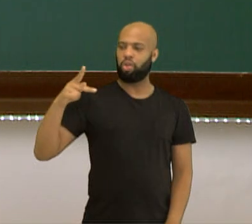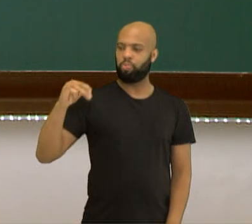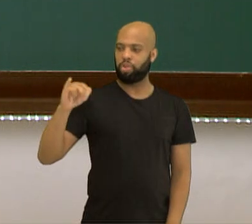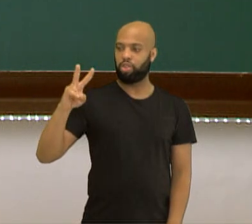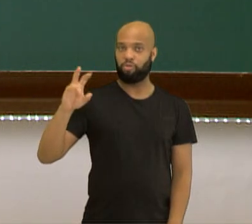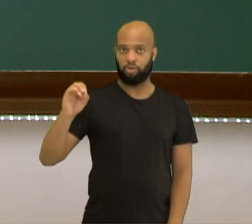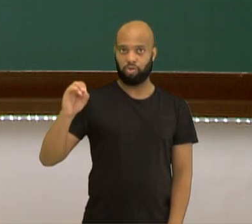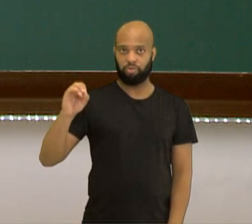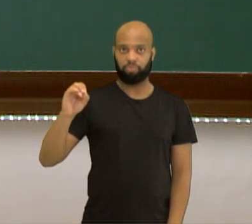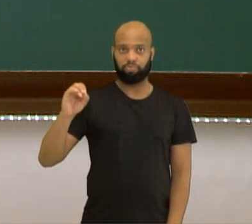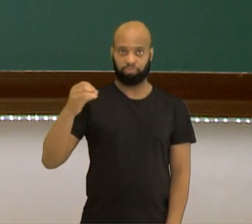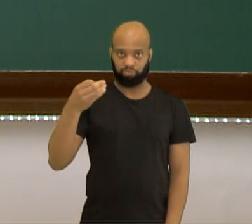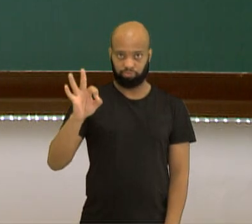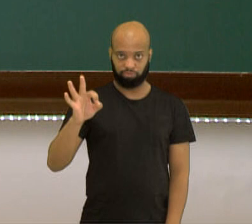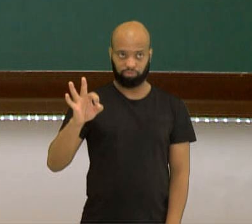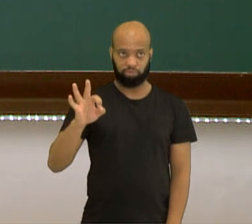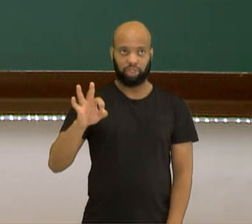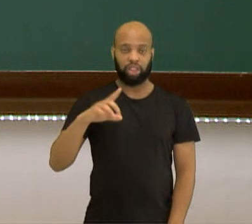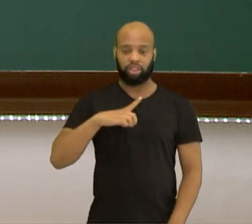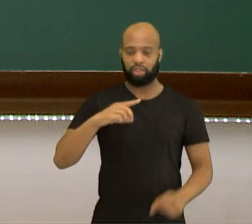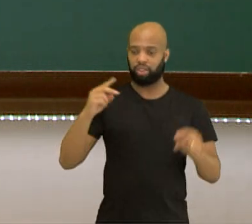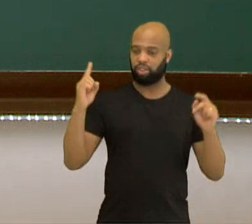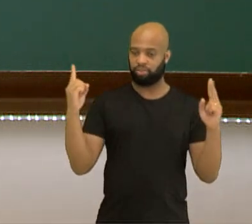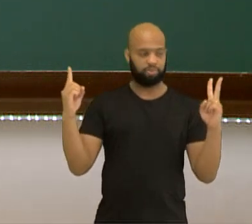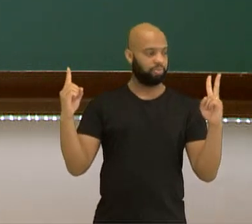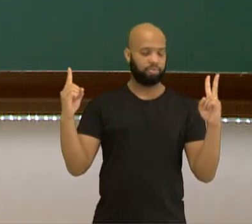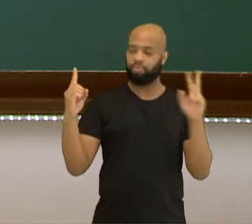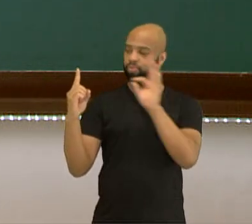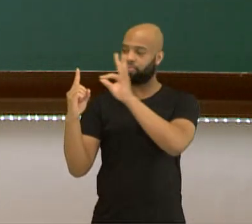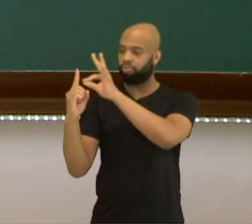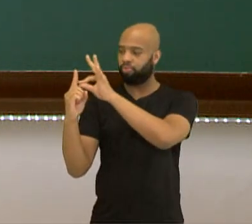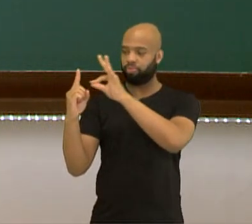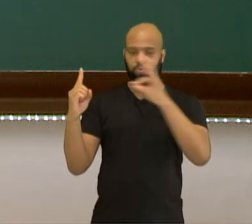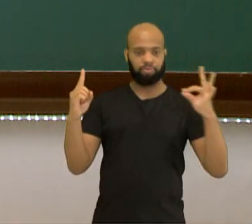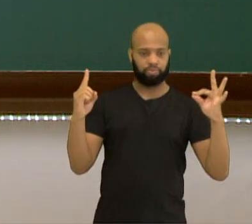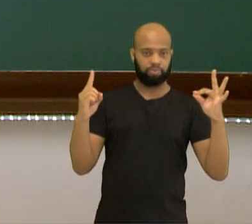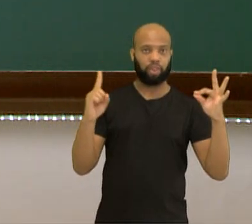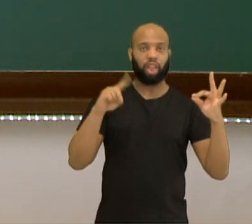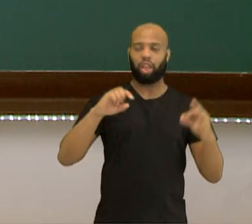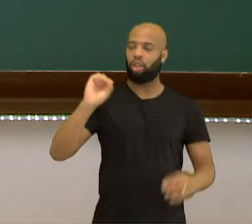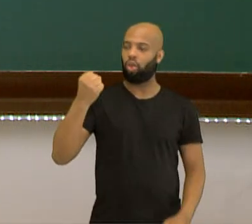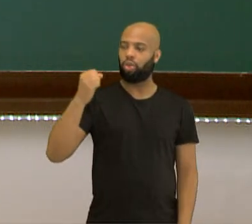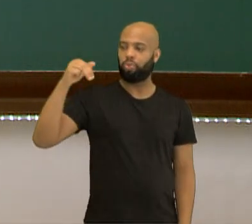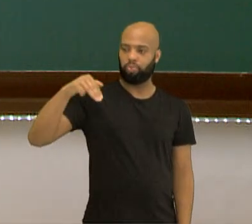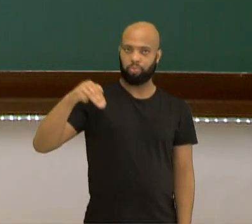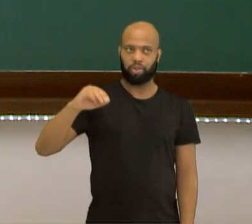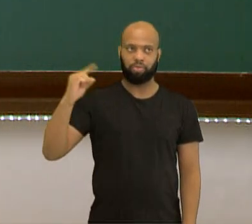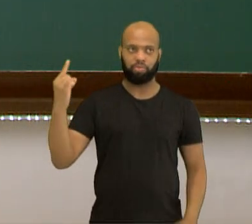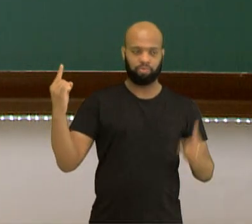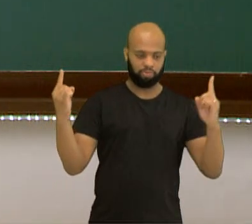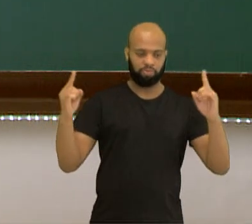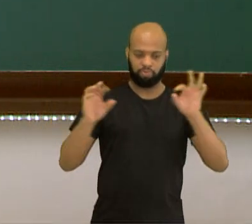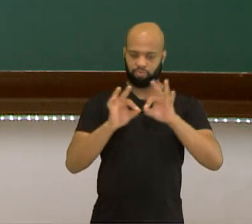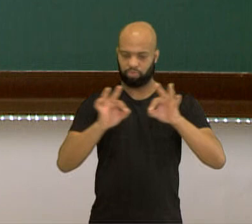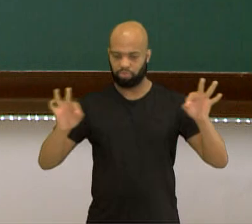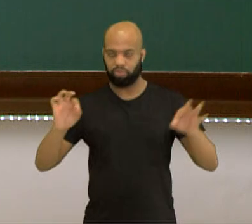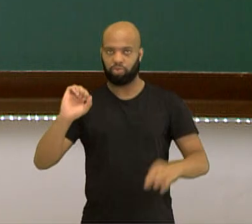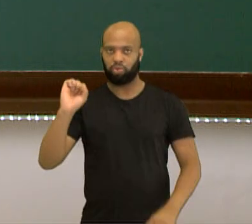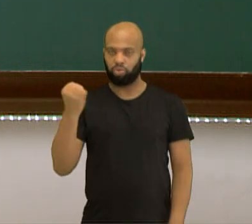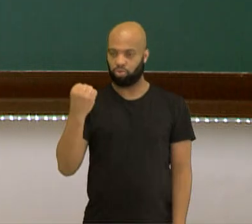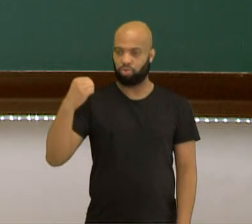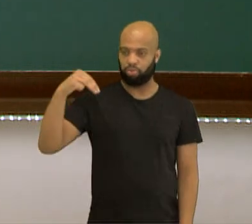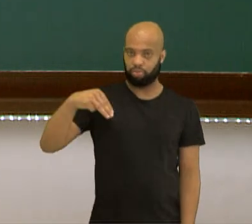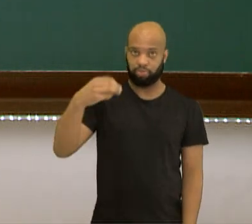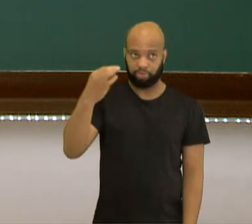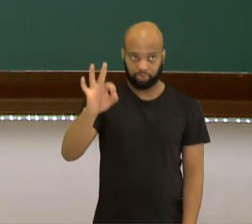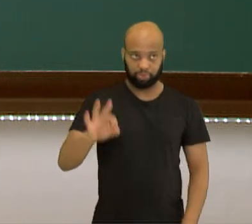é o pivô, tá? A distância entre eles é 8 metros, né? Então eles têm que ficar a distância